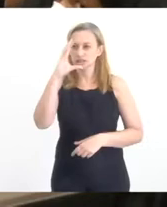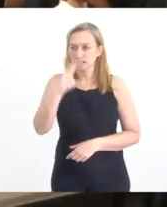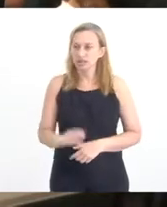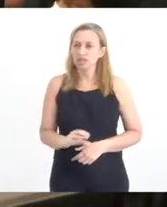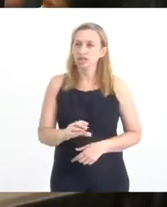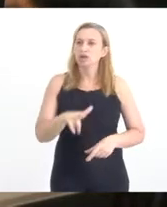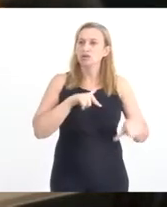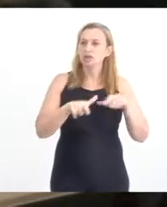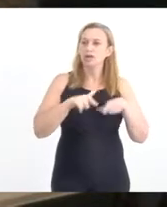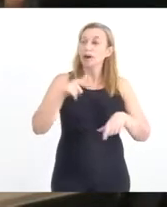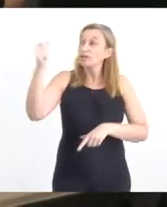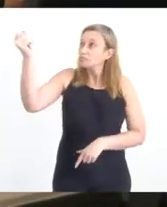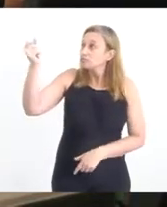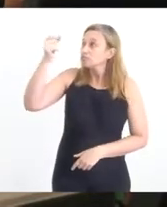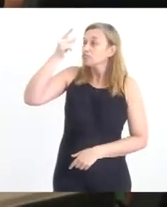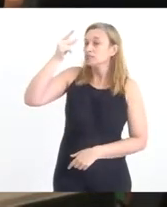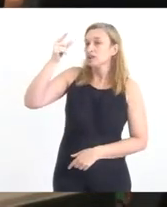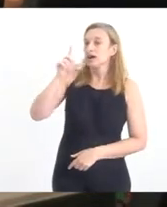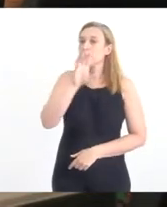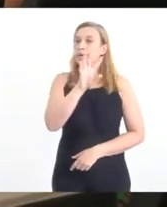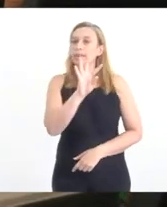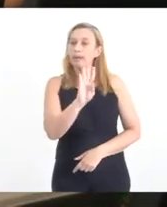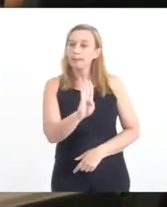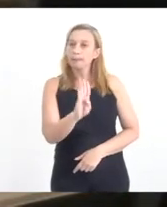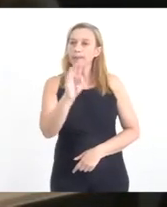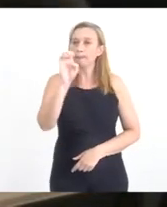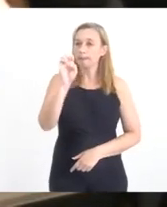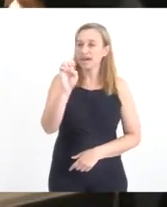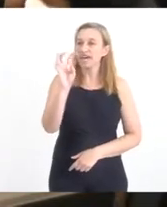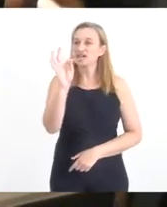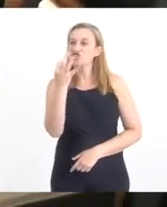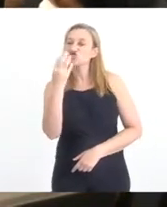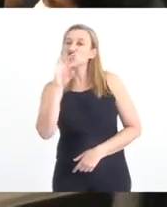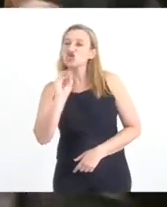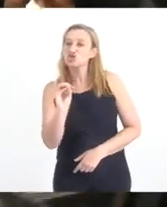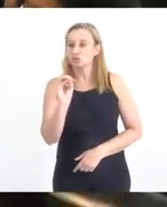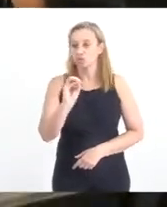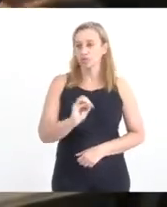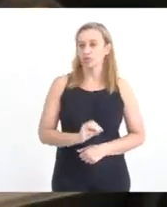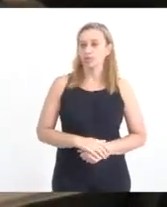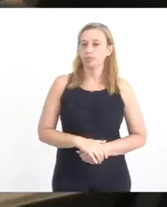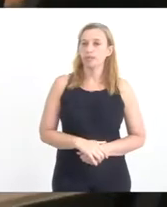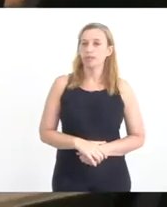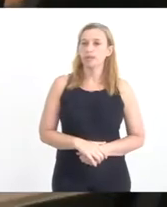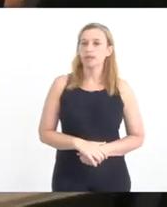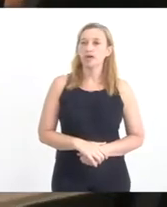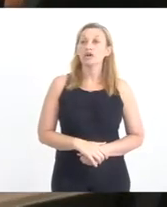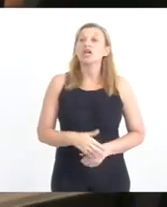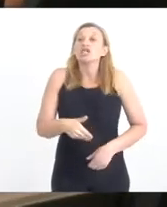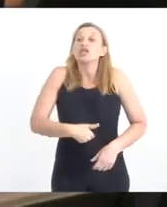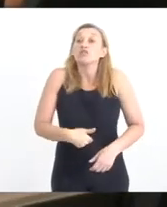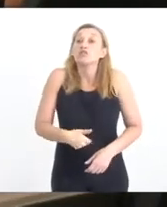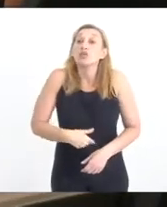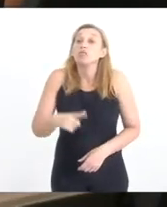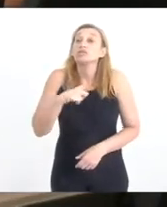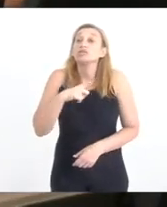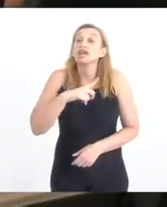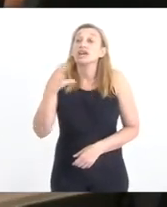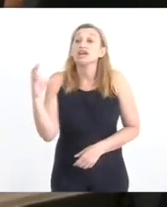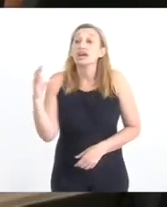trabalho com inspiração em Betinho que é o quem tem fome tem